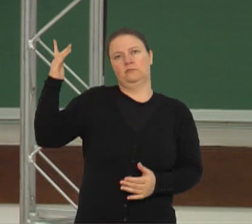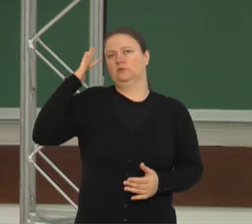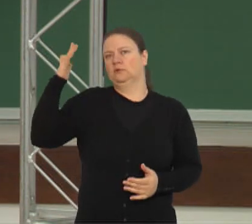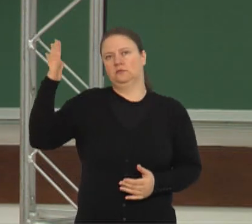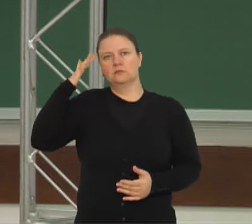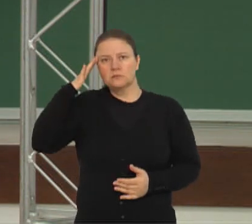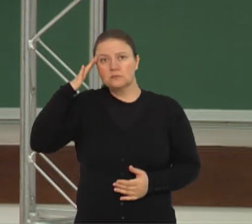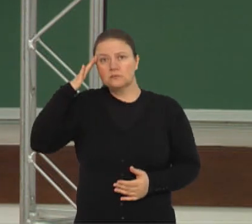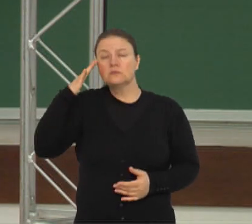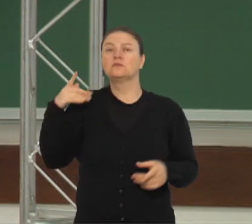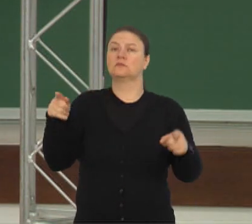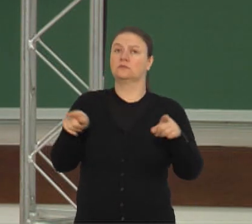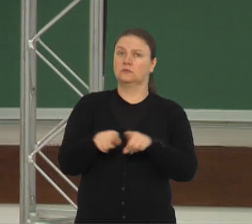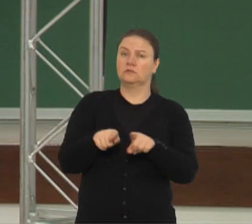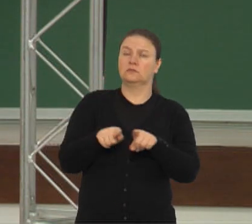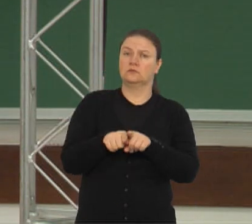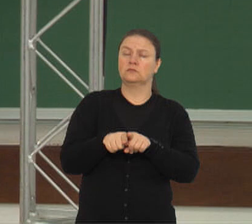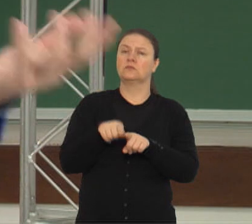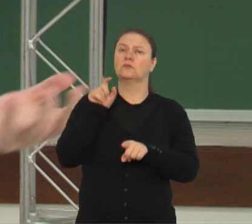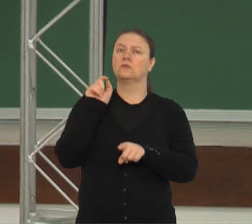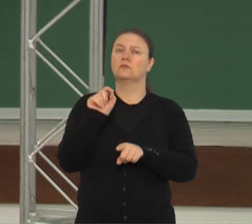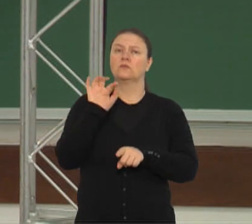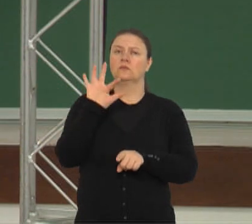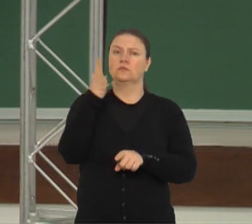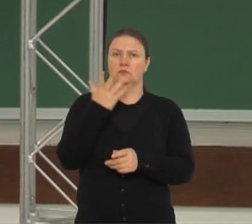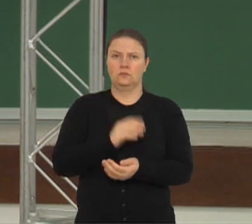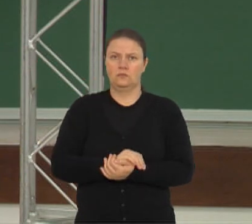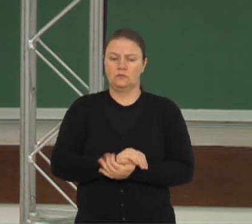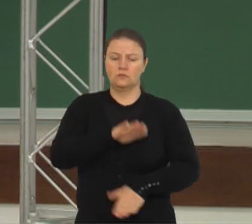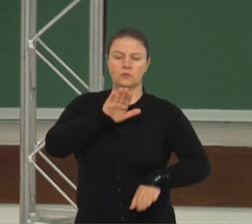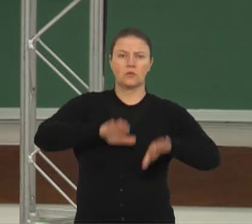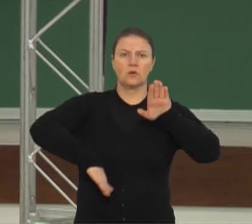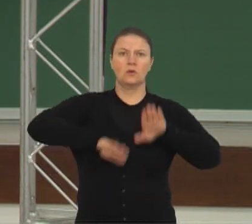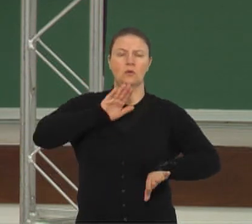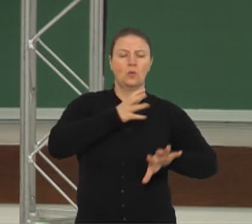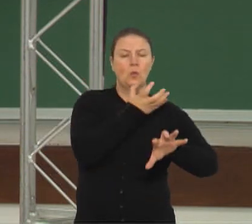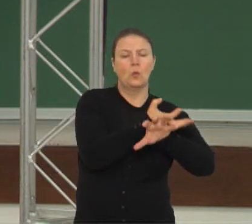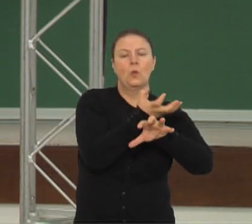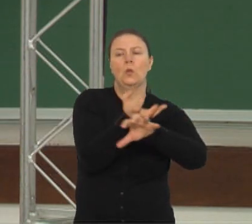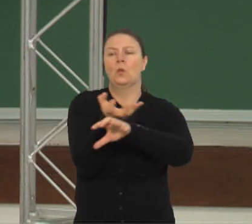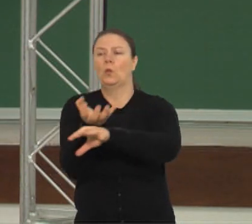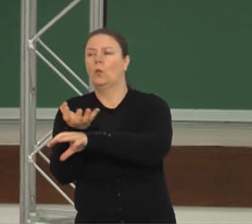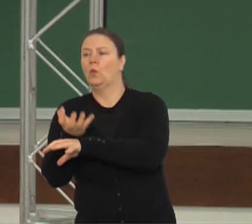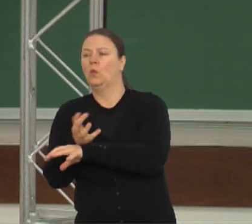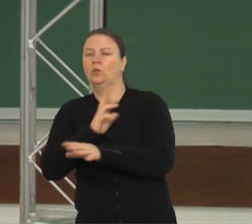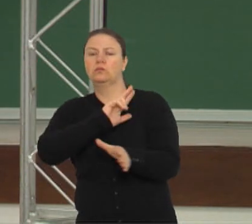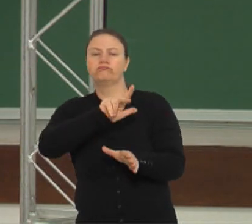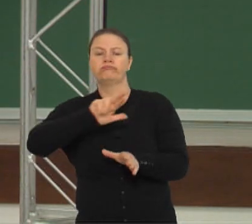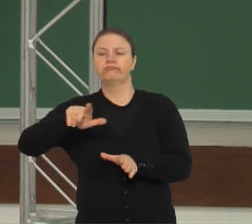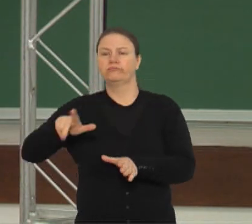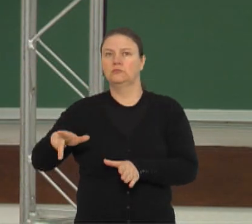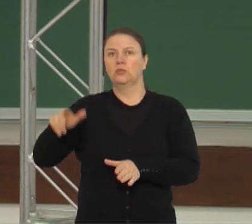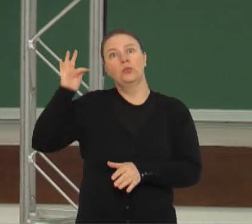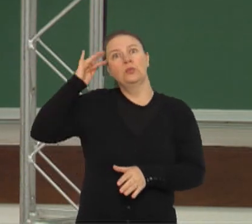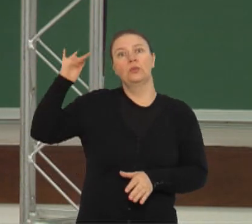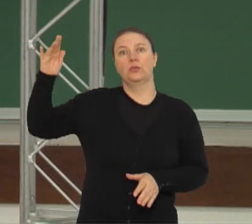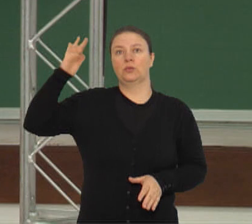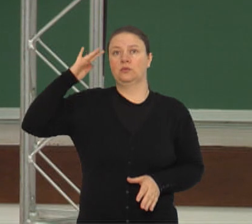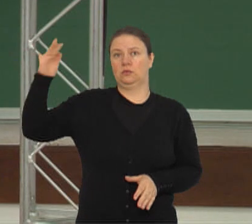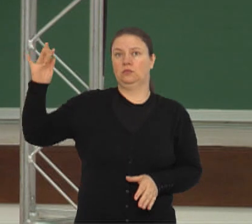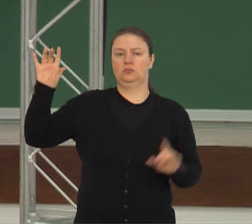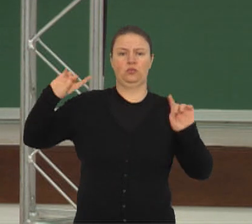pois, às vezes, diferente de outras disciplinas, o filosofar não é algo que